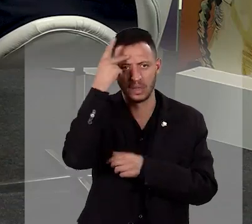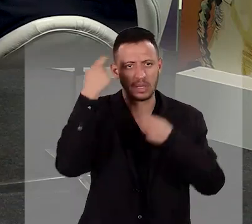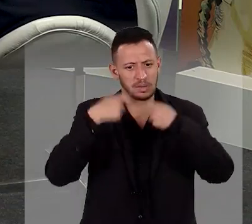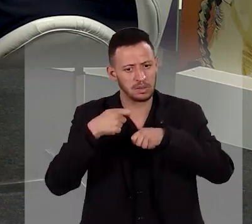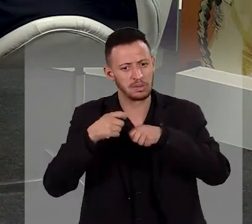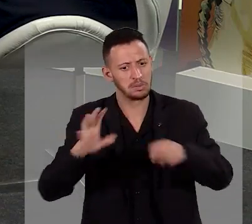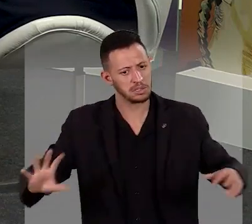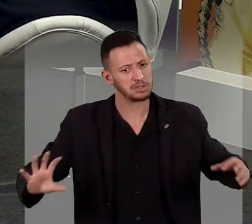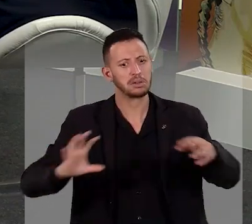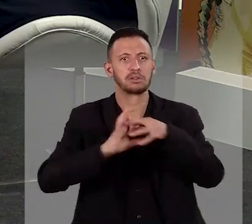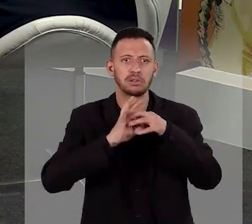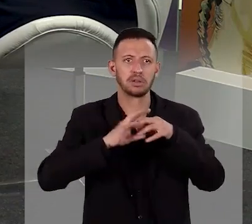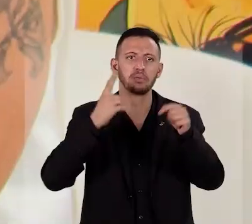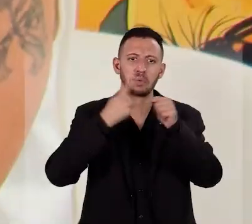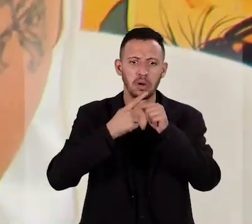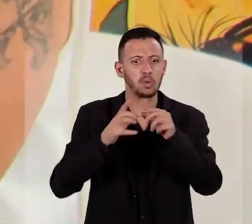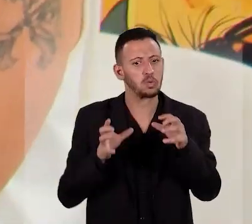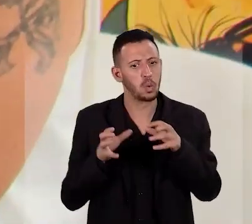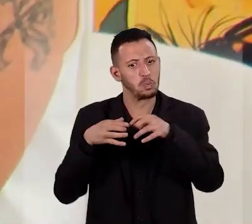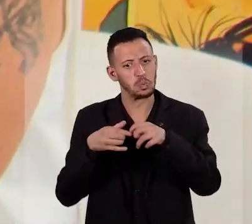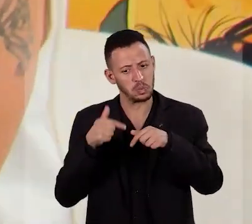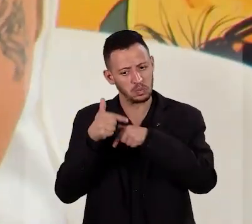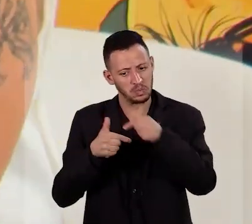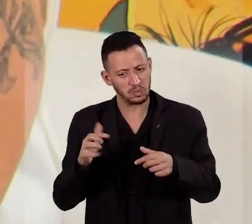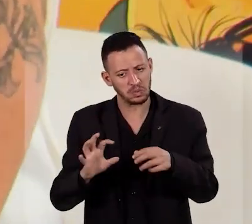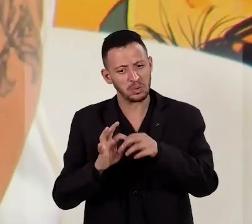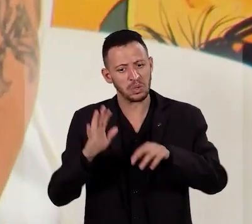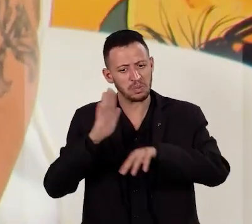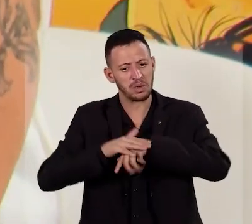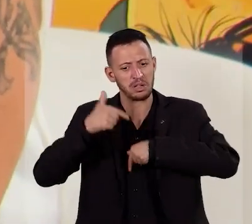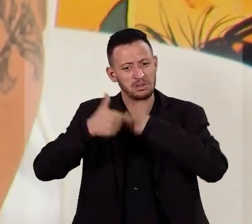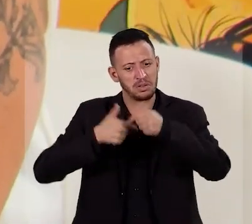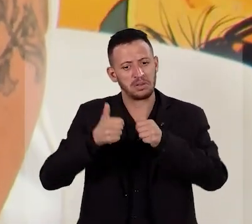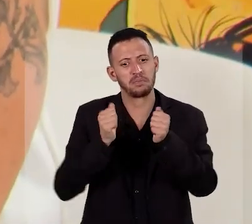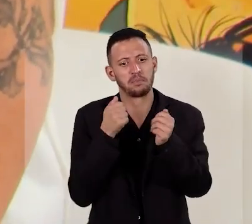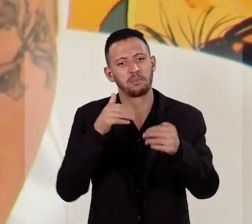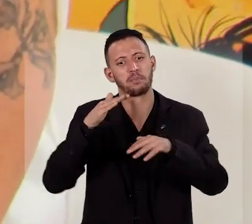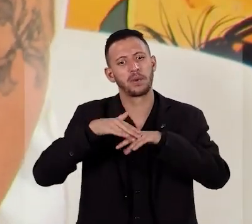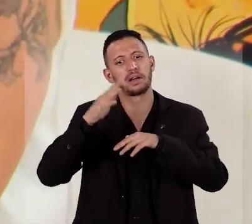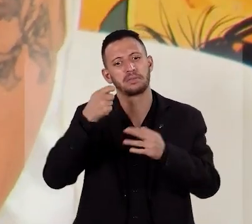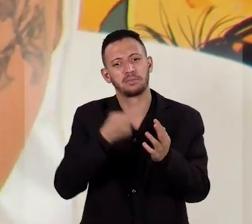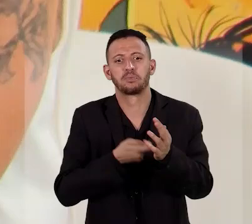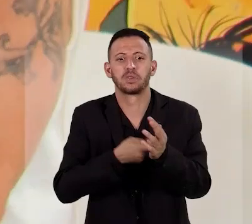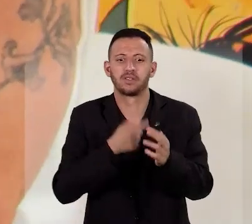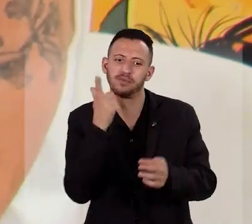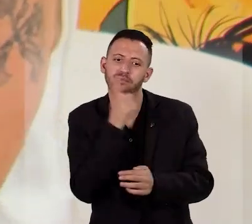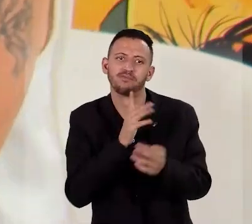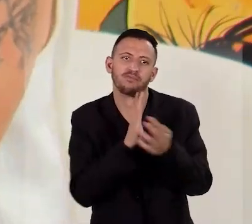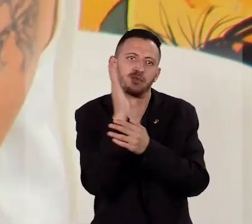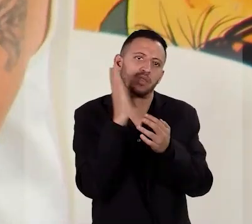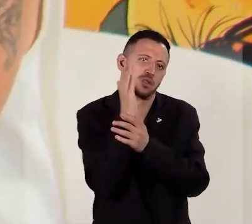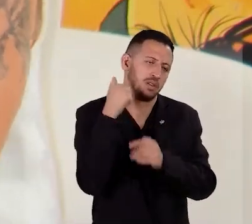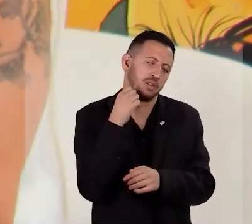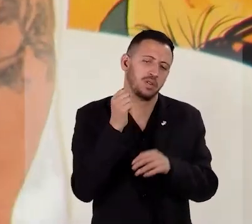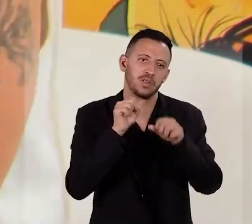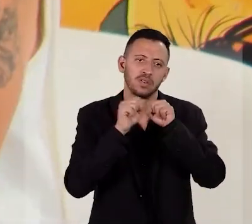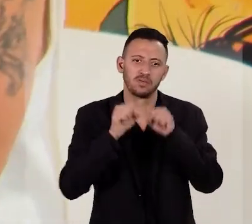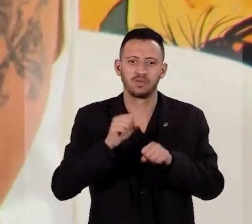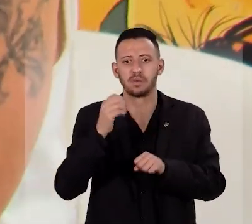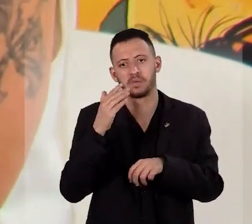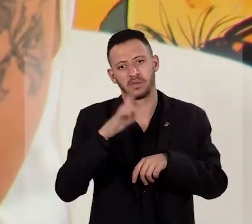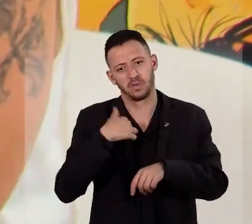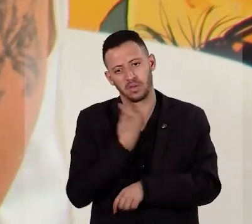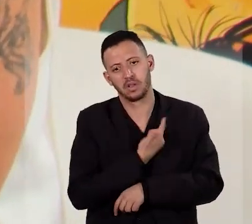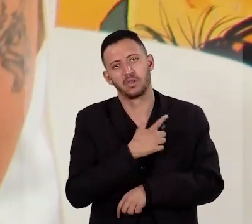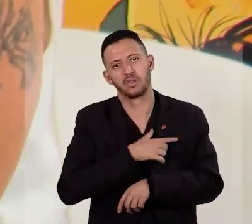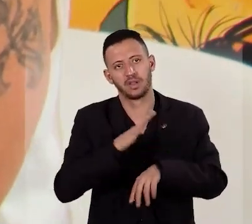fundamental, que as pessoas precisam se unir, porque juntas é mais fácil exigir, e isso nada melhor do que hoje o sistema que a gente tem,